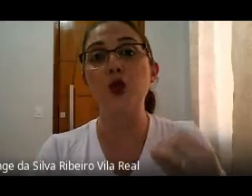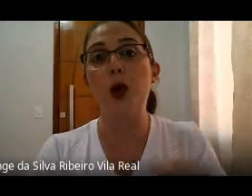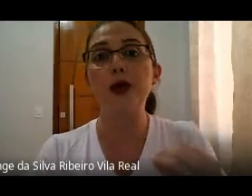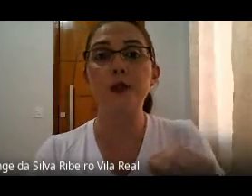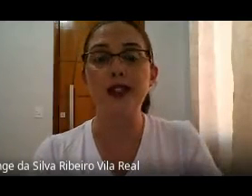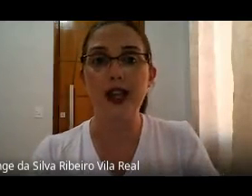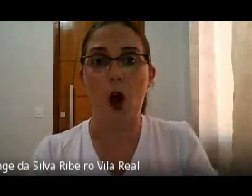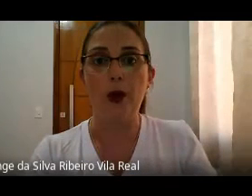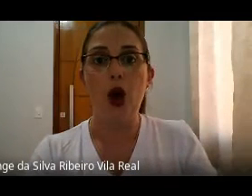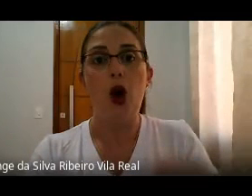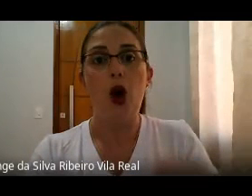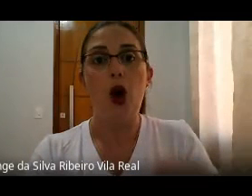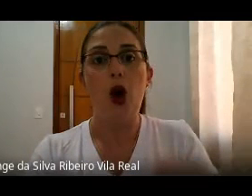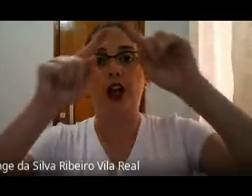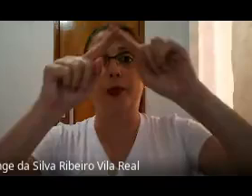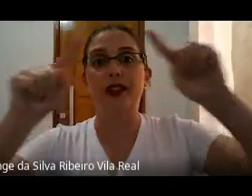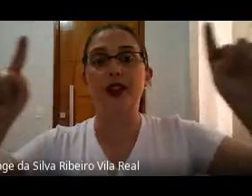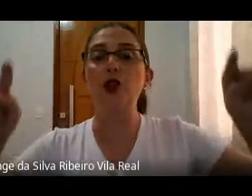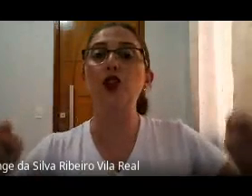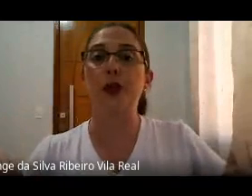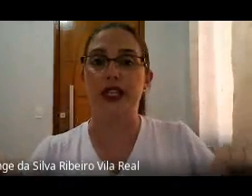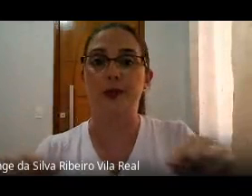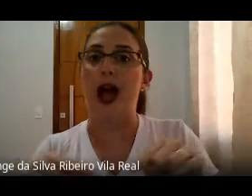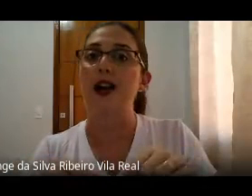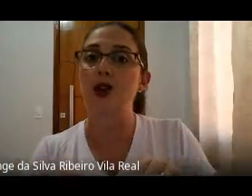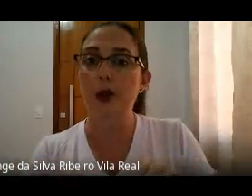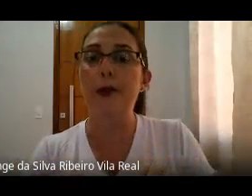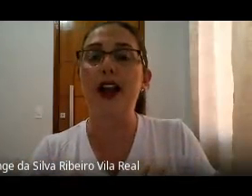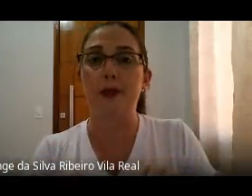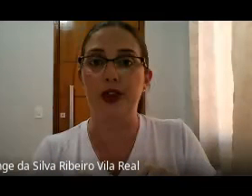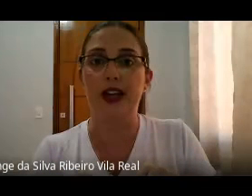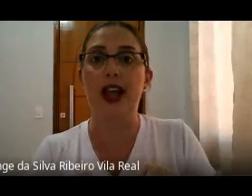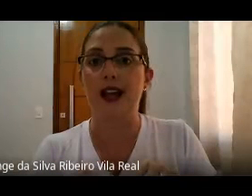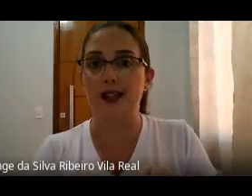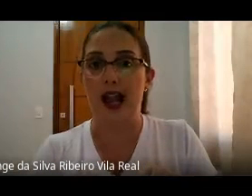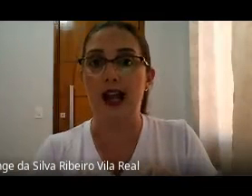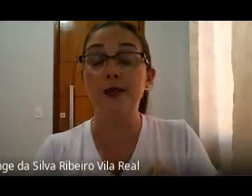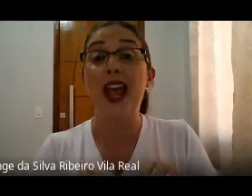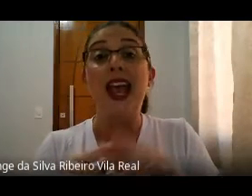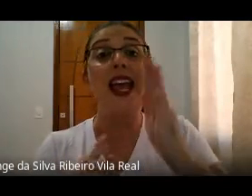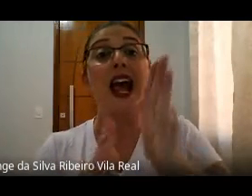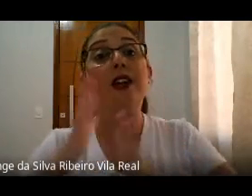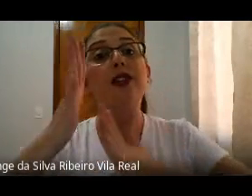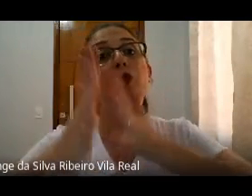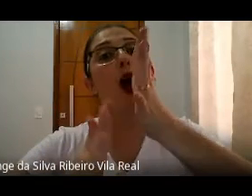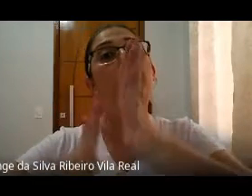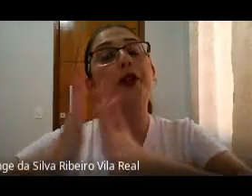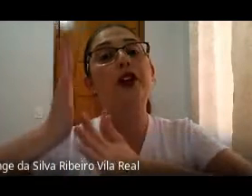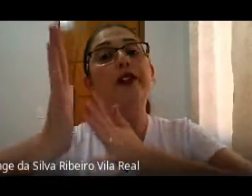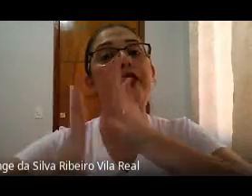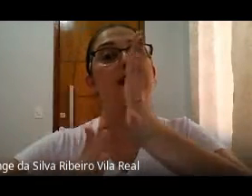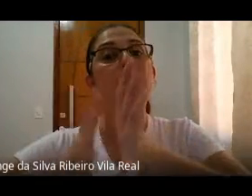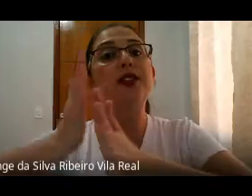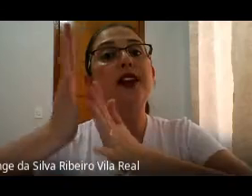língua visual espacial, ou seja, eu preciso de um espaço para poder realizá-la, e ela é